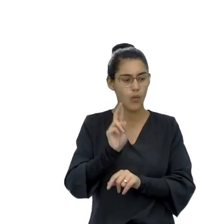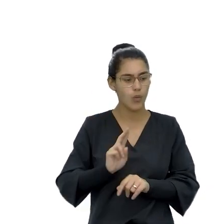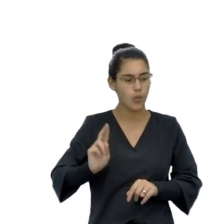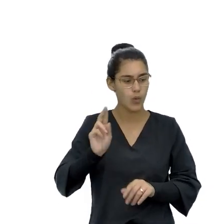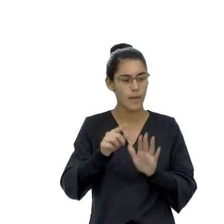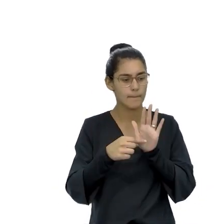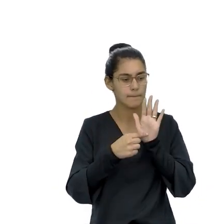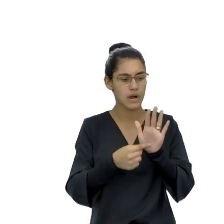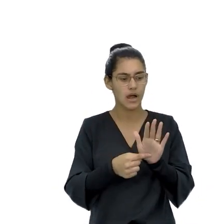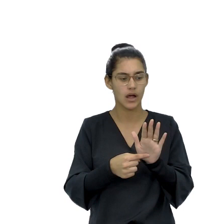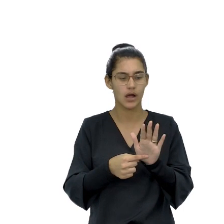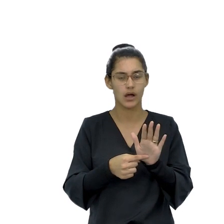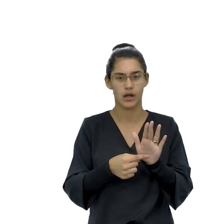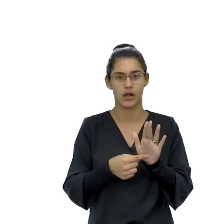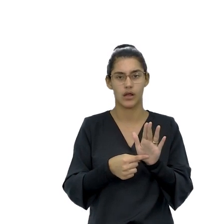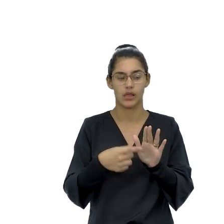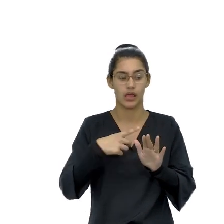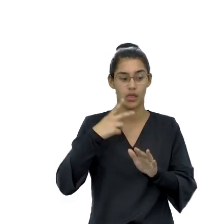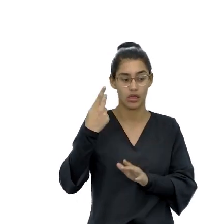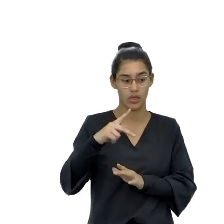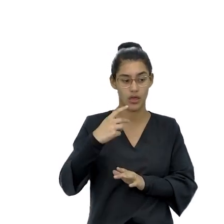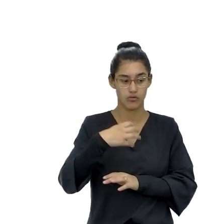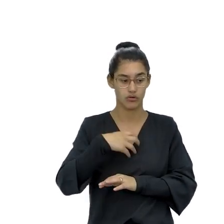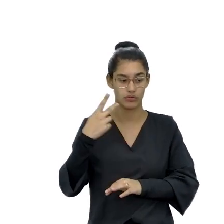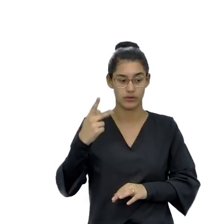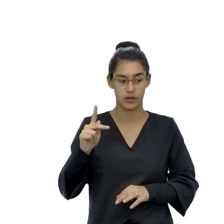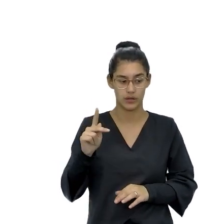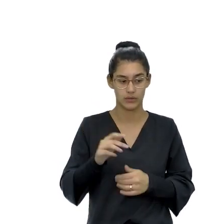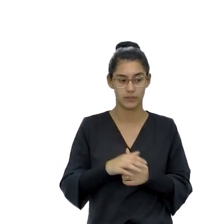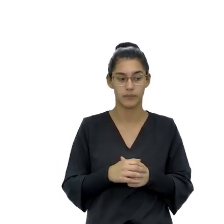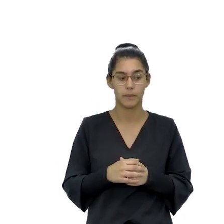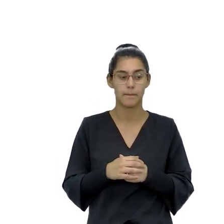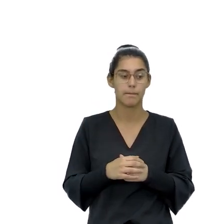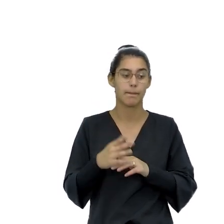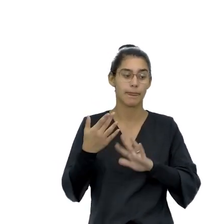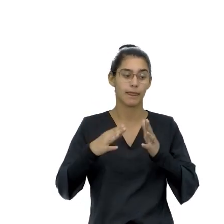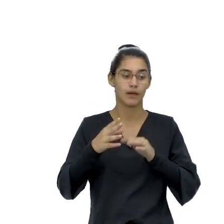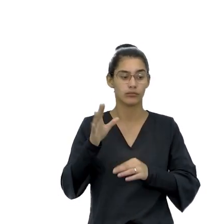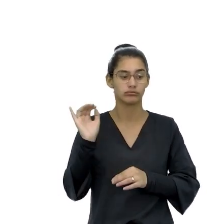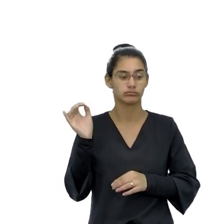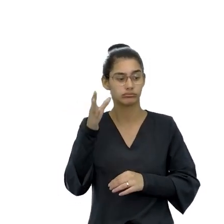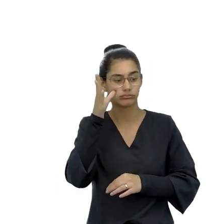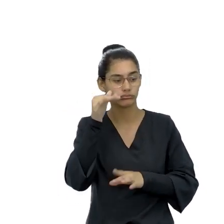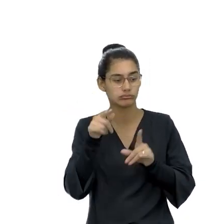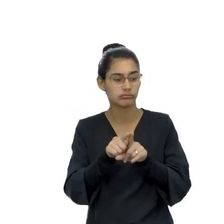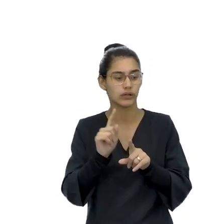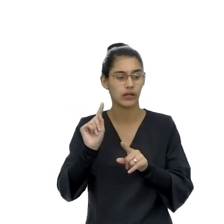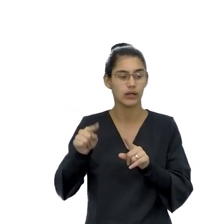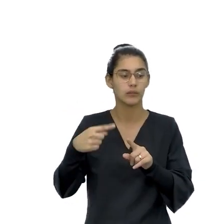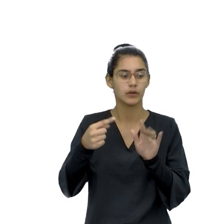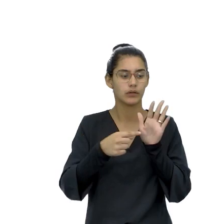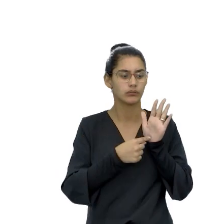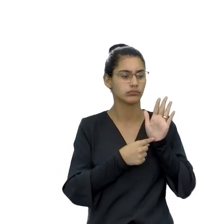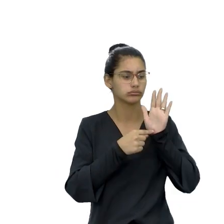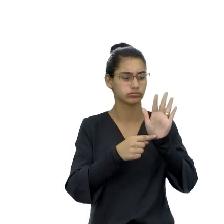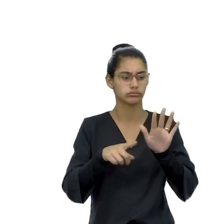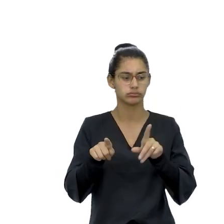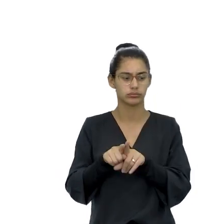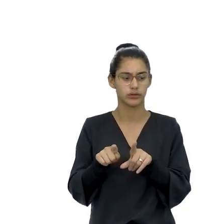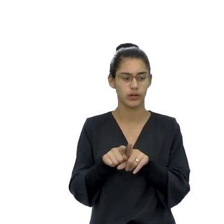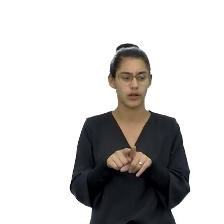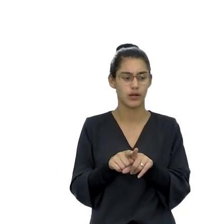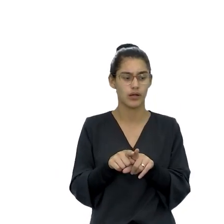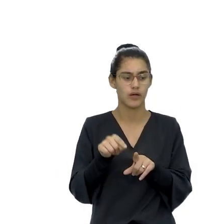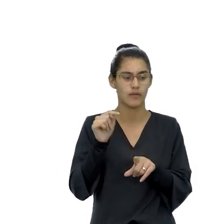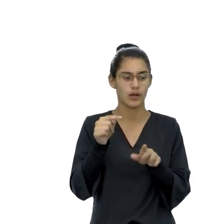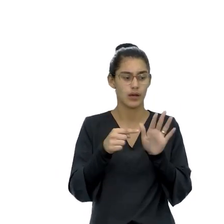a resolução deles, da forma deles. E talvez seja interessante, após essas apresentações aqui,